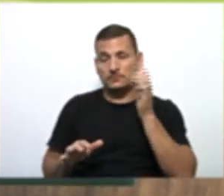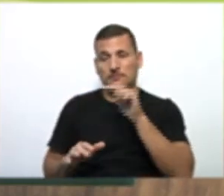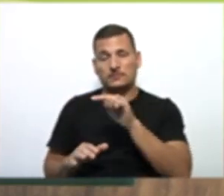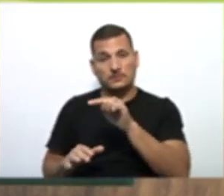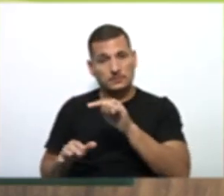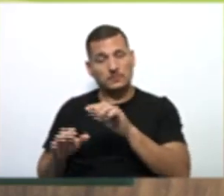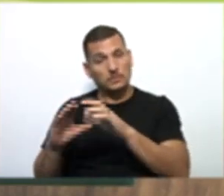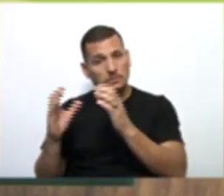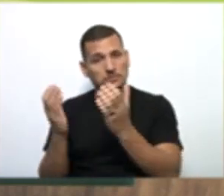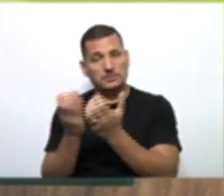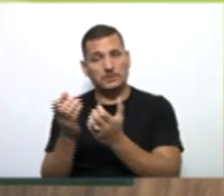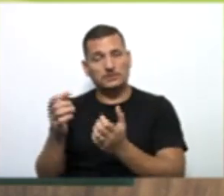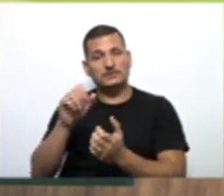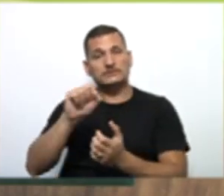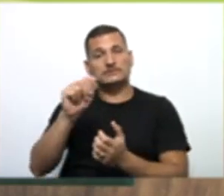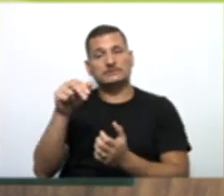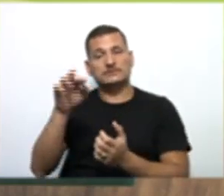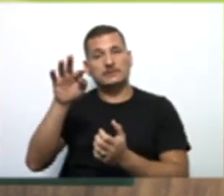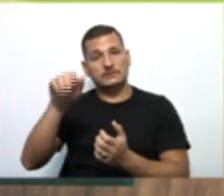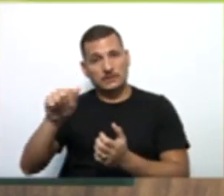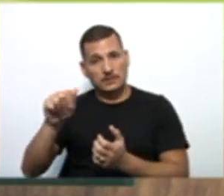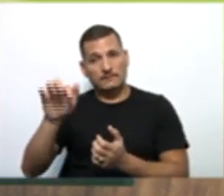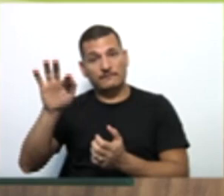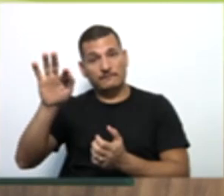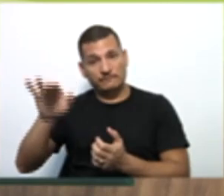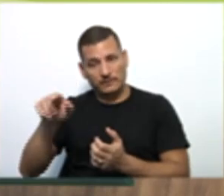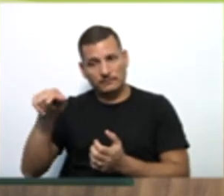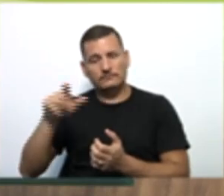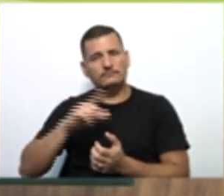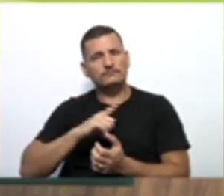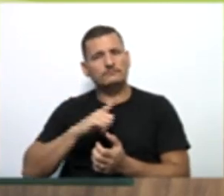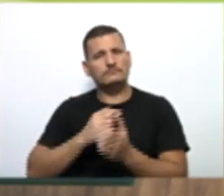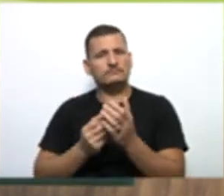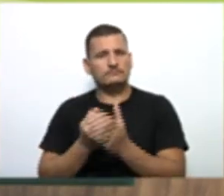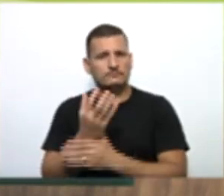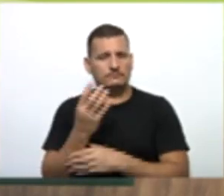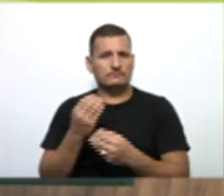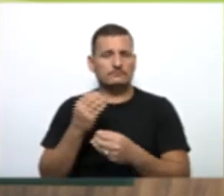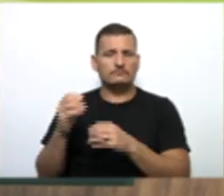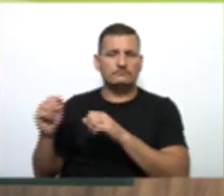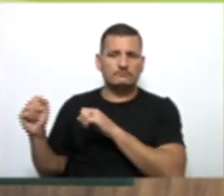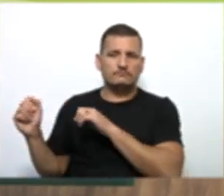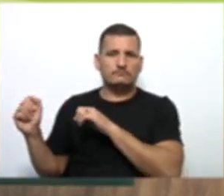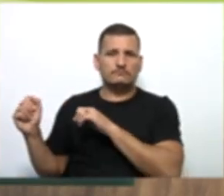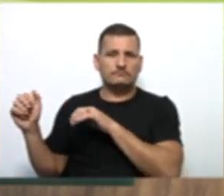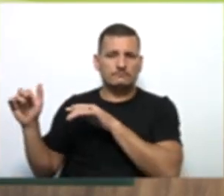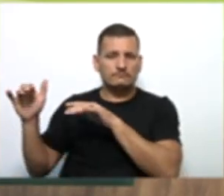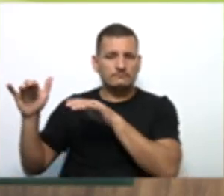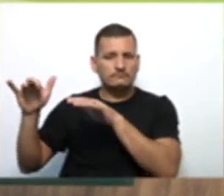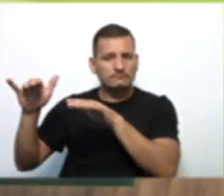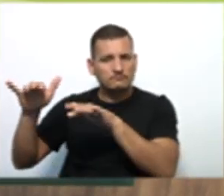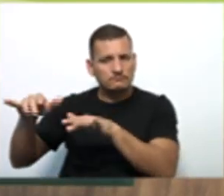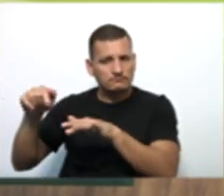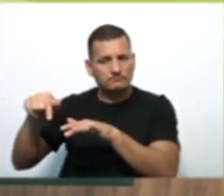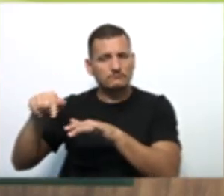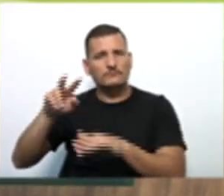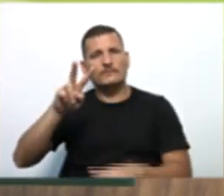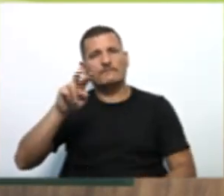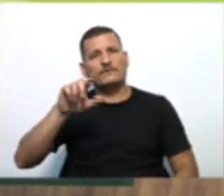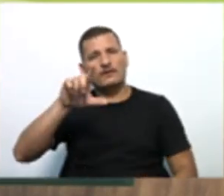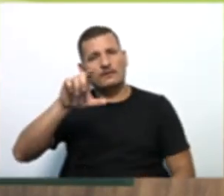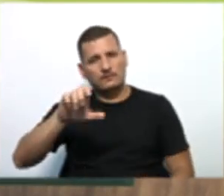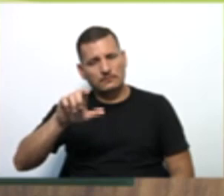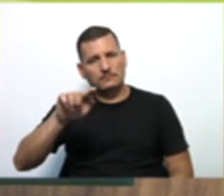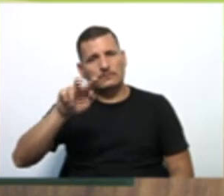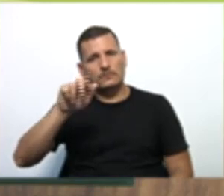Fé realmente teve a sua origem nesse processo de migração de Vila Bela, no Mato Grosso, para o Vale do Guaporé? Essa é uma